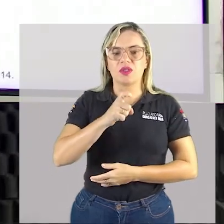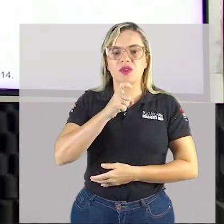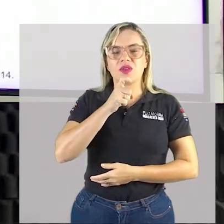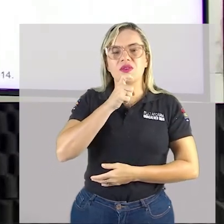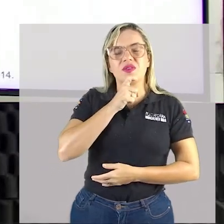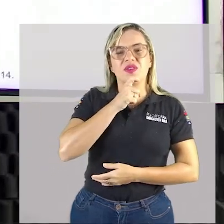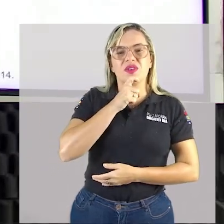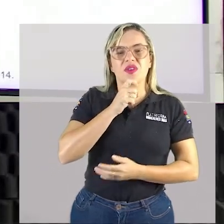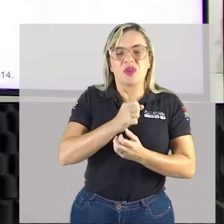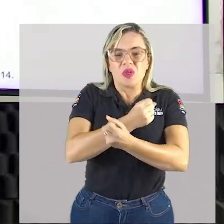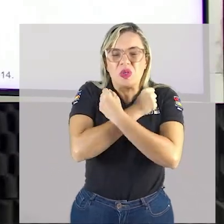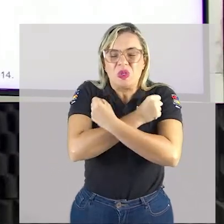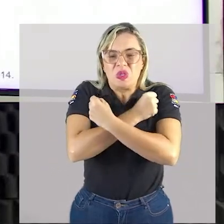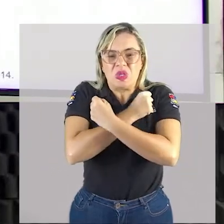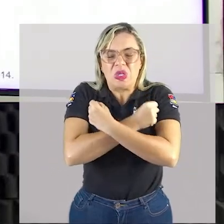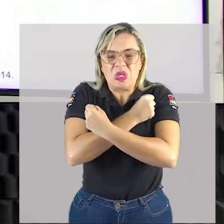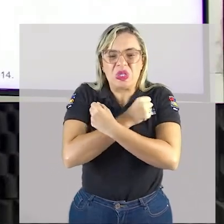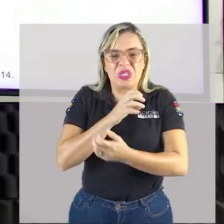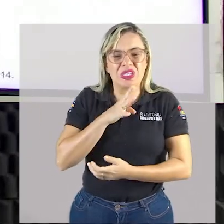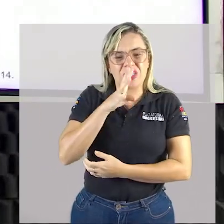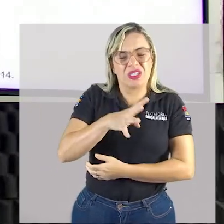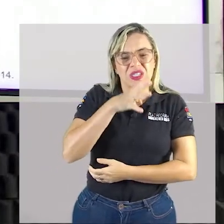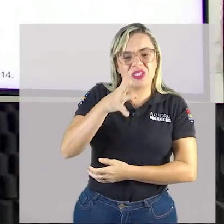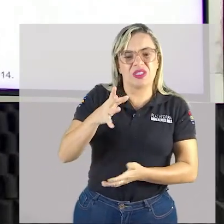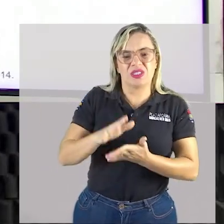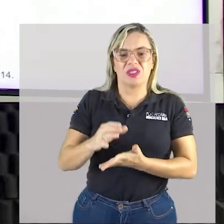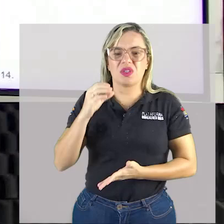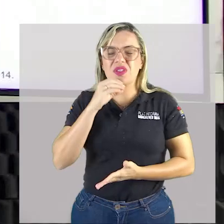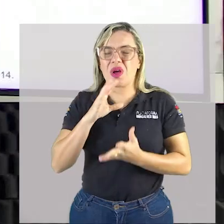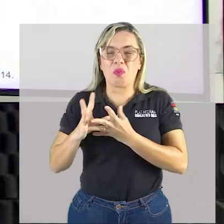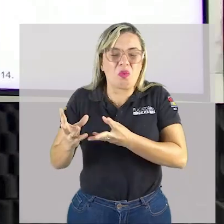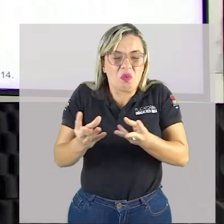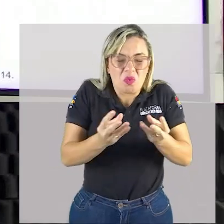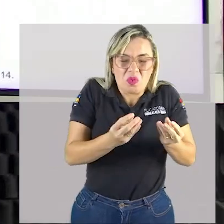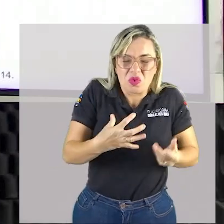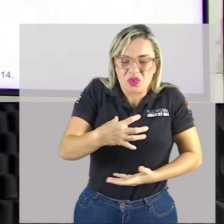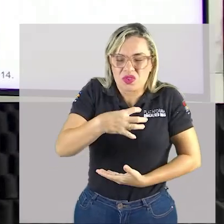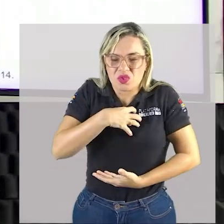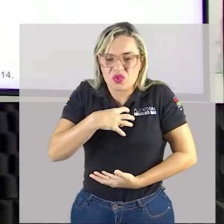tudo extremo, está tudo muito. Tanto onde tem calor quanto onde tem frio.